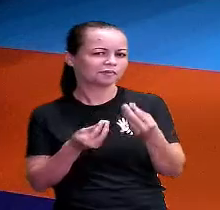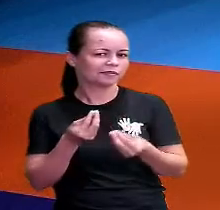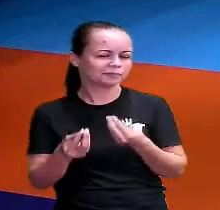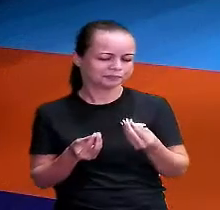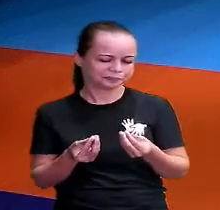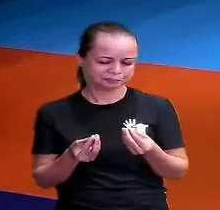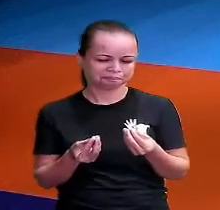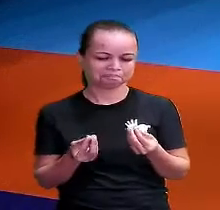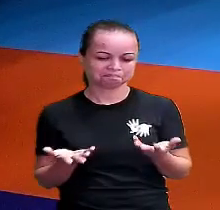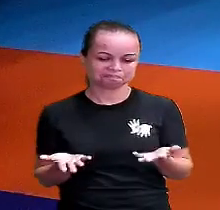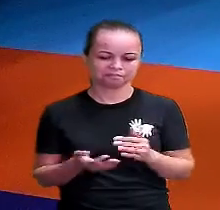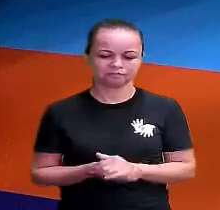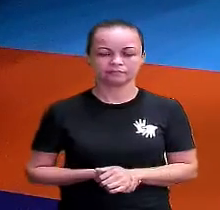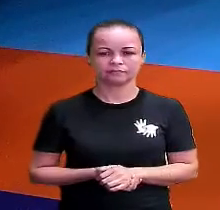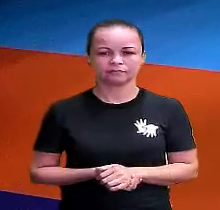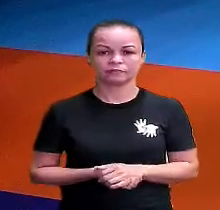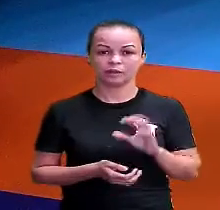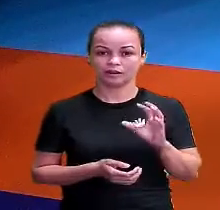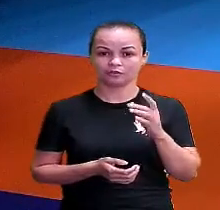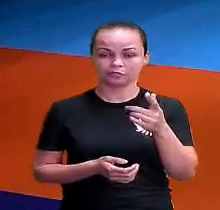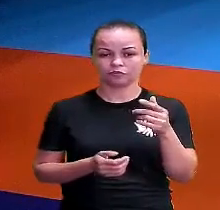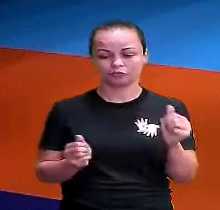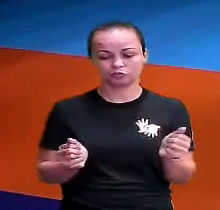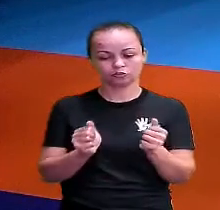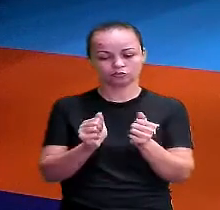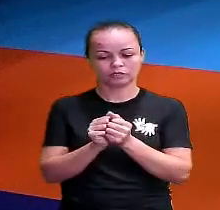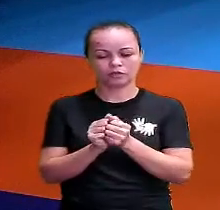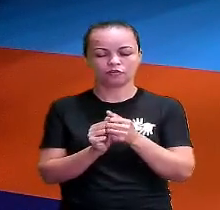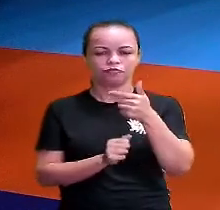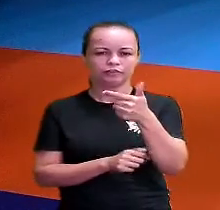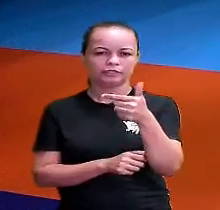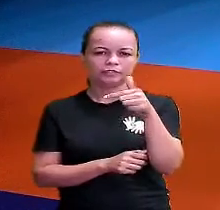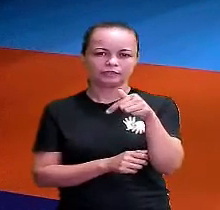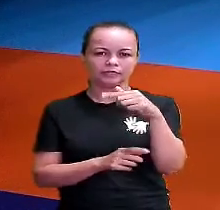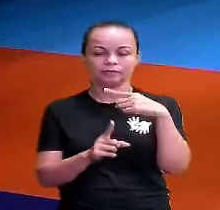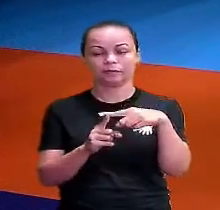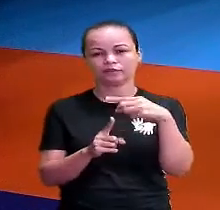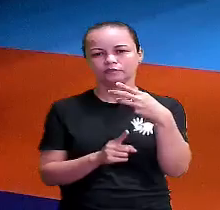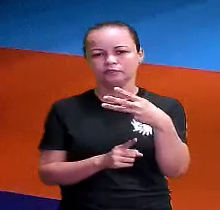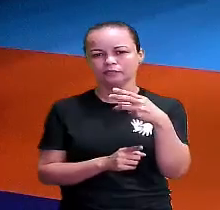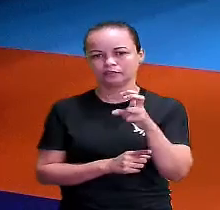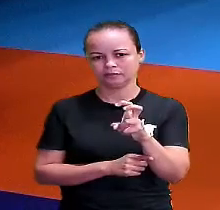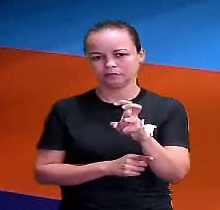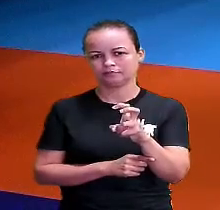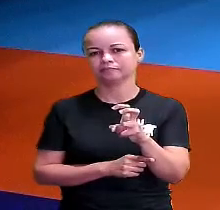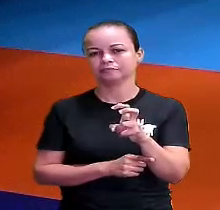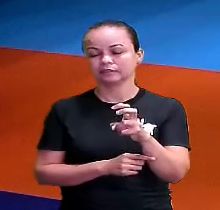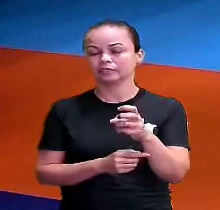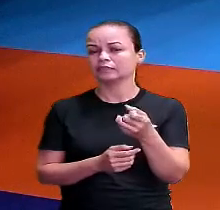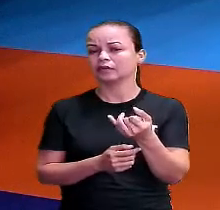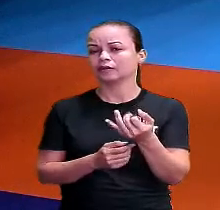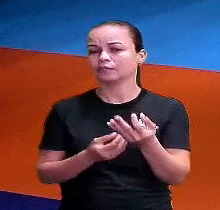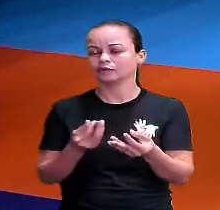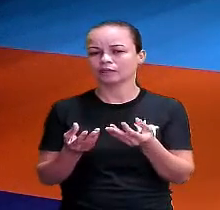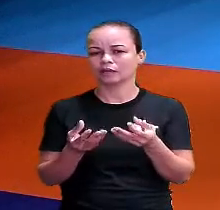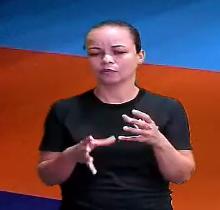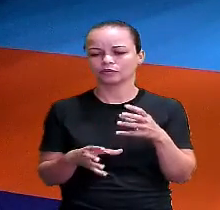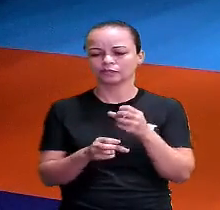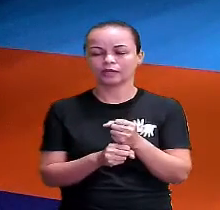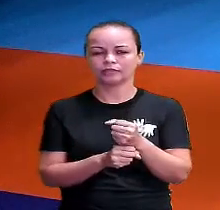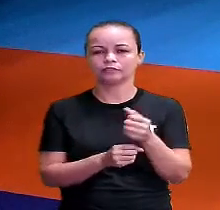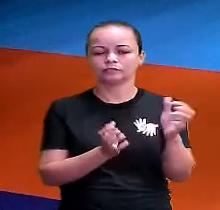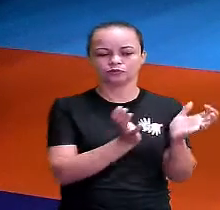resolver o probleminha, eu vou juntar o 27 mais o 35, não é isso? Que são a quantidade dos